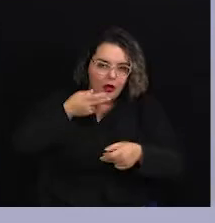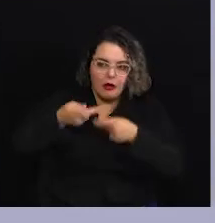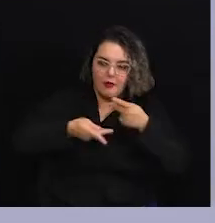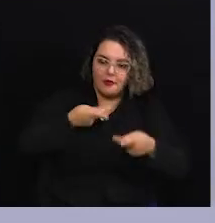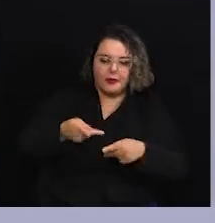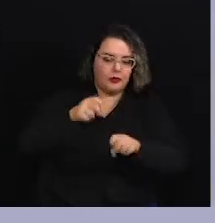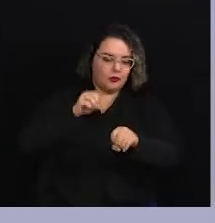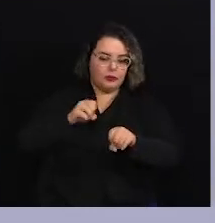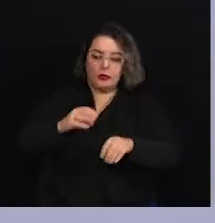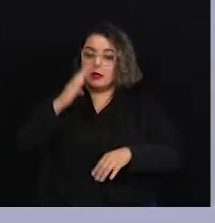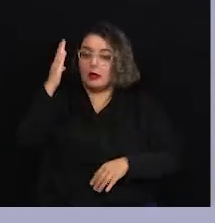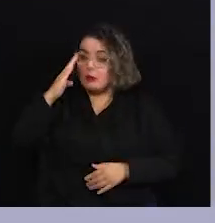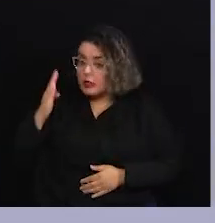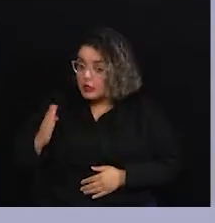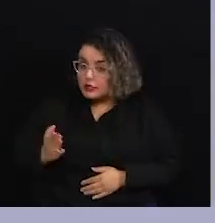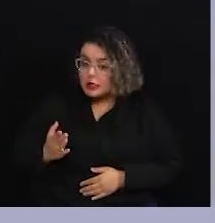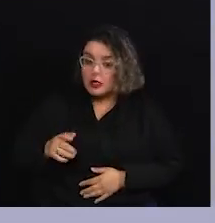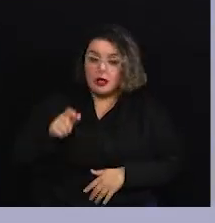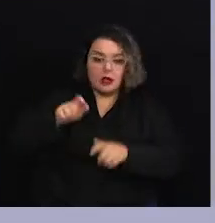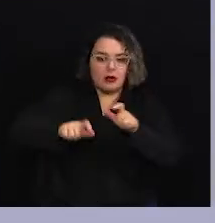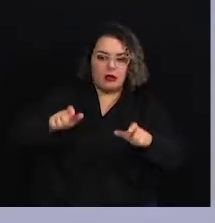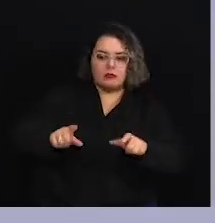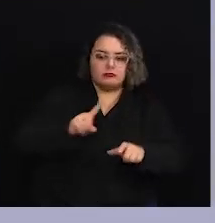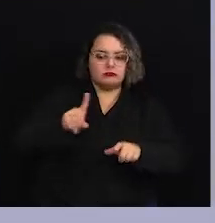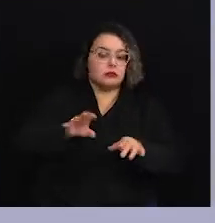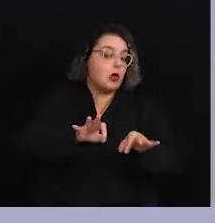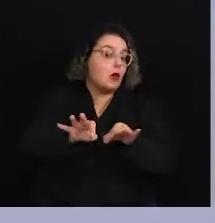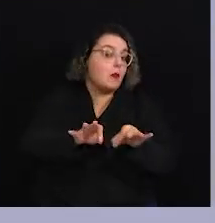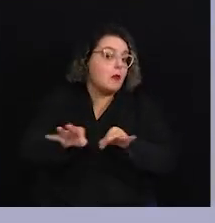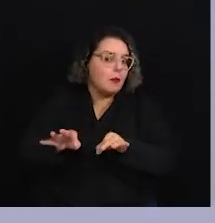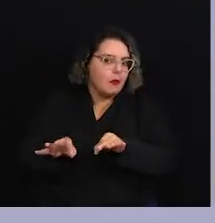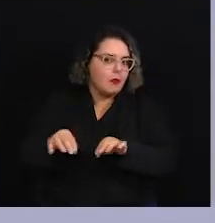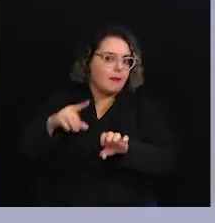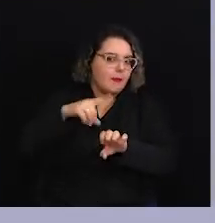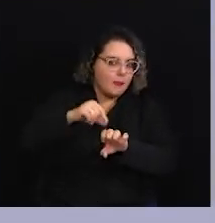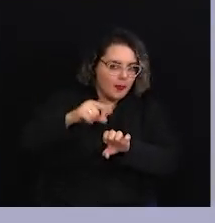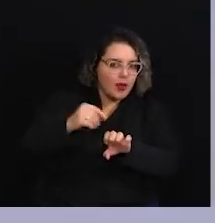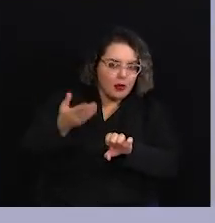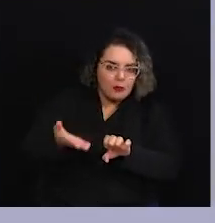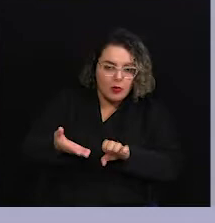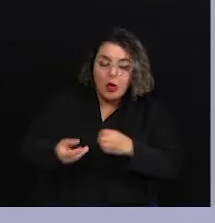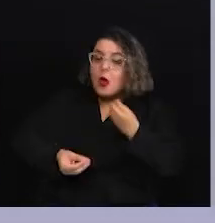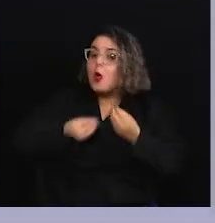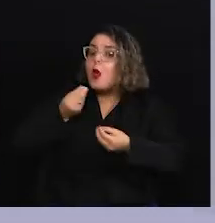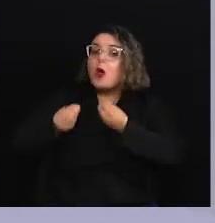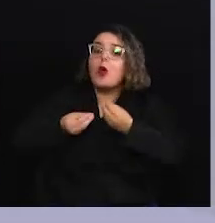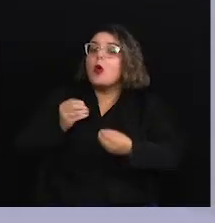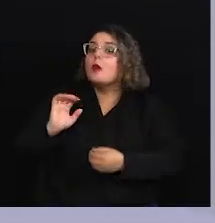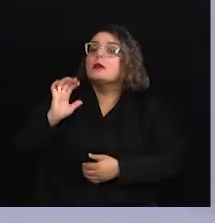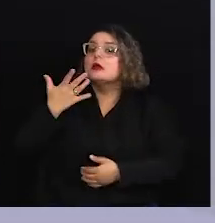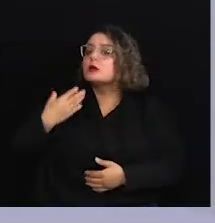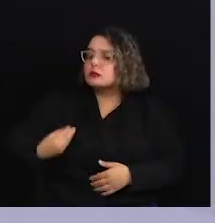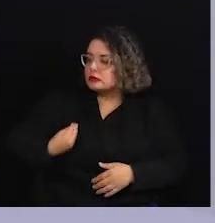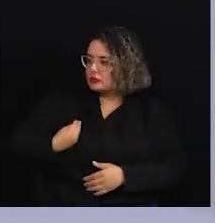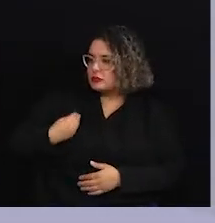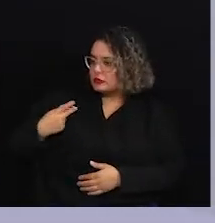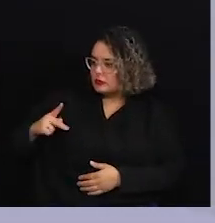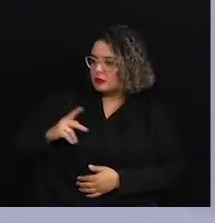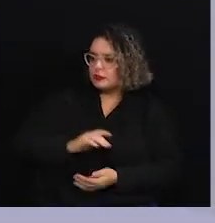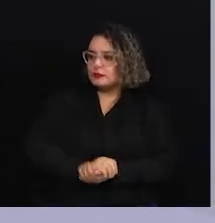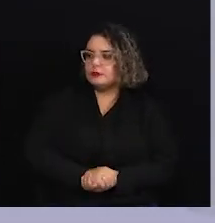em educação brasileira, que as pessoas não são preparadas para empreender. Como isso tem sido na sua